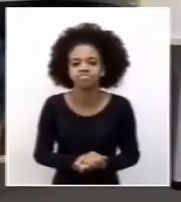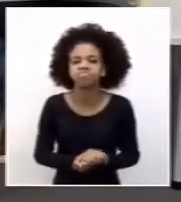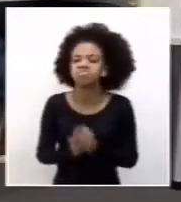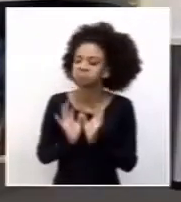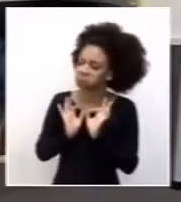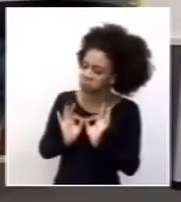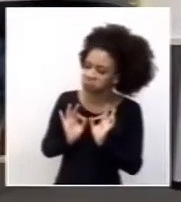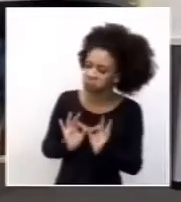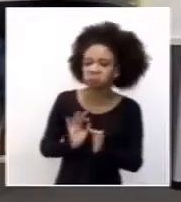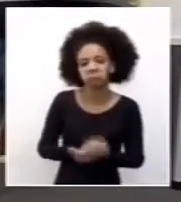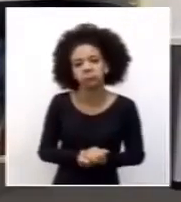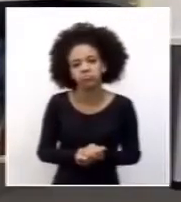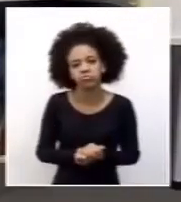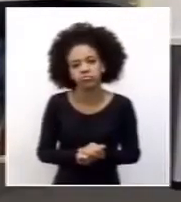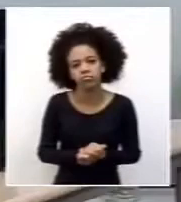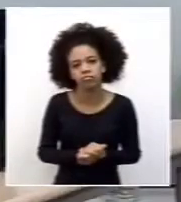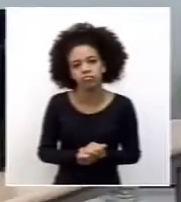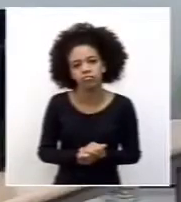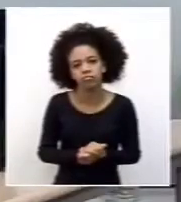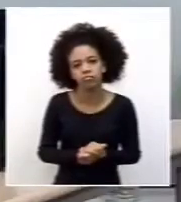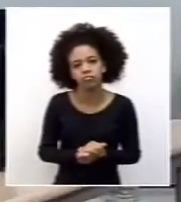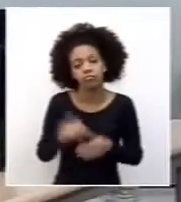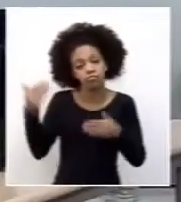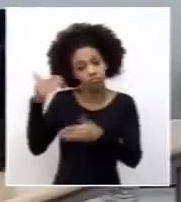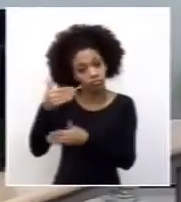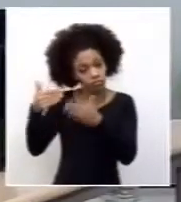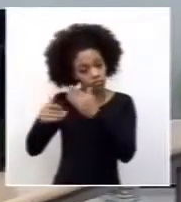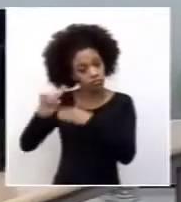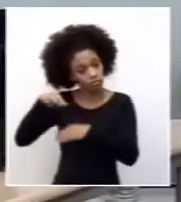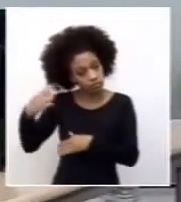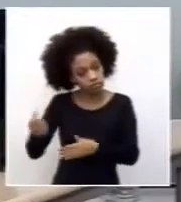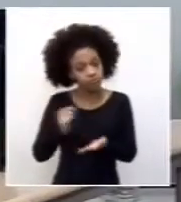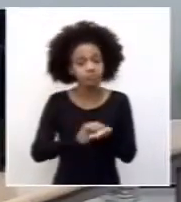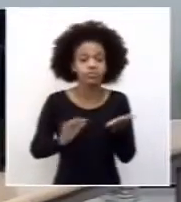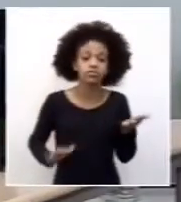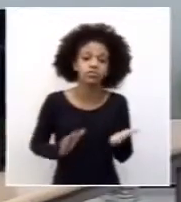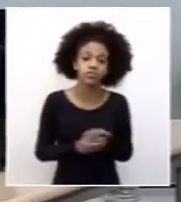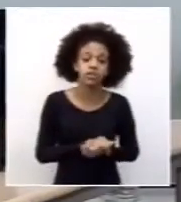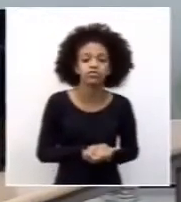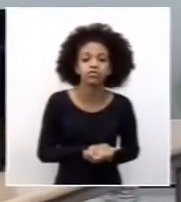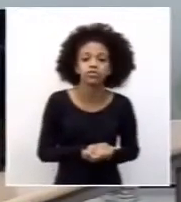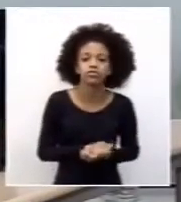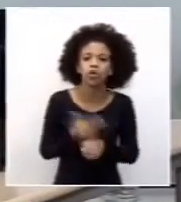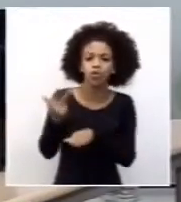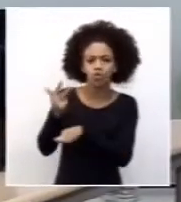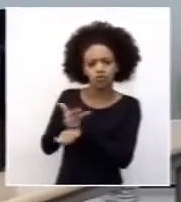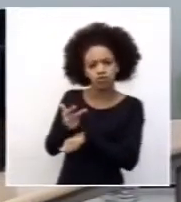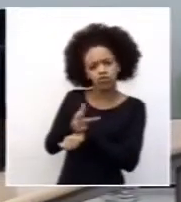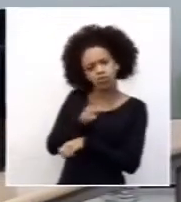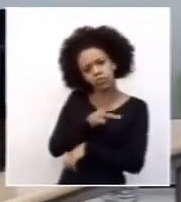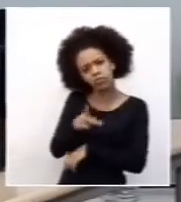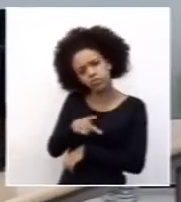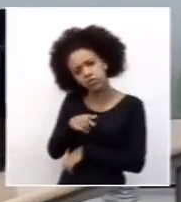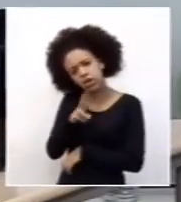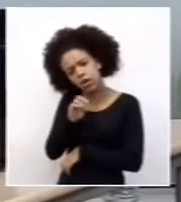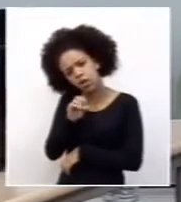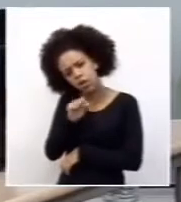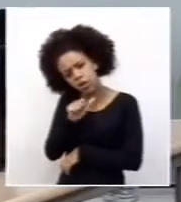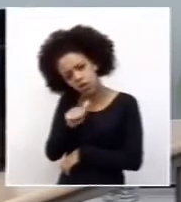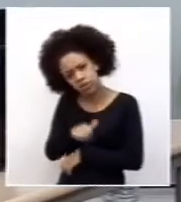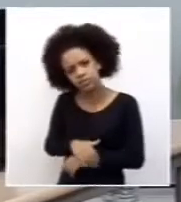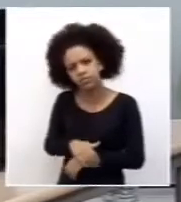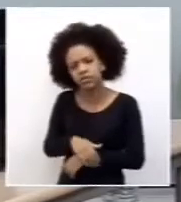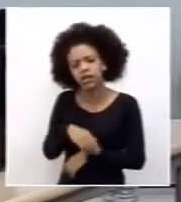tá bom? Vamos para uma próxima análise de atividades aqui. Vamos exibir um vídeo da professora Rosa, né? Rosa